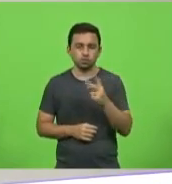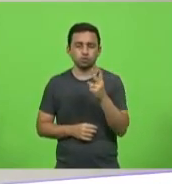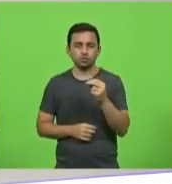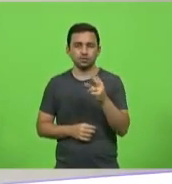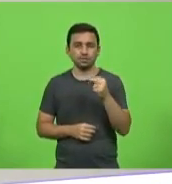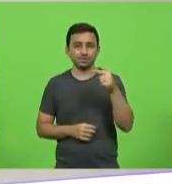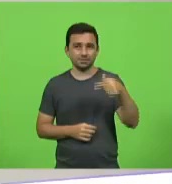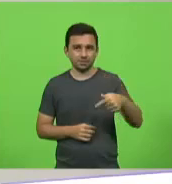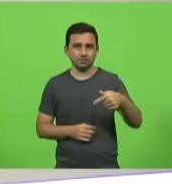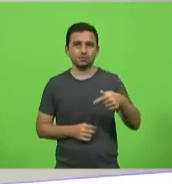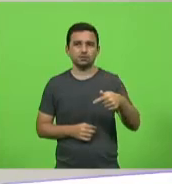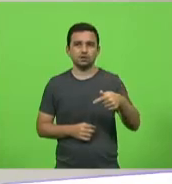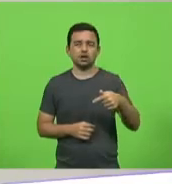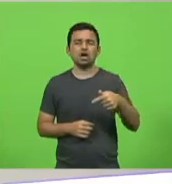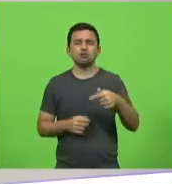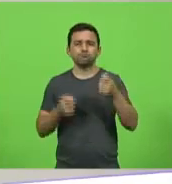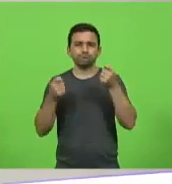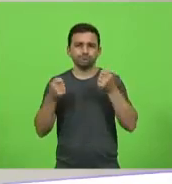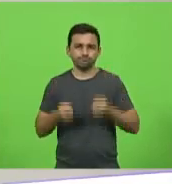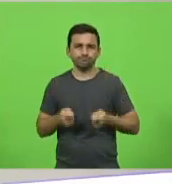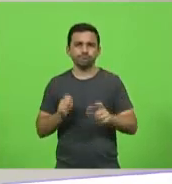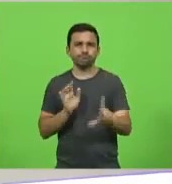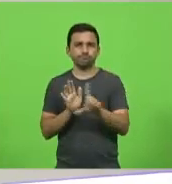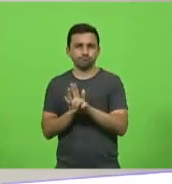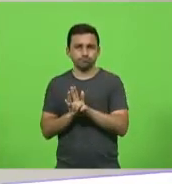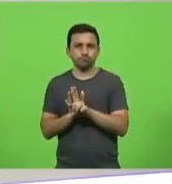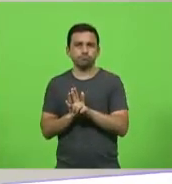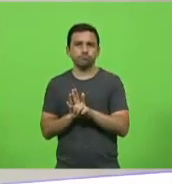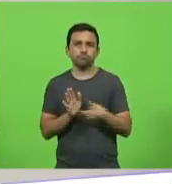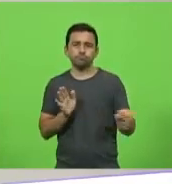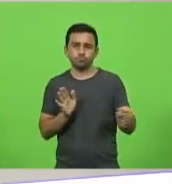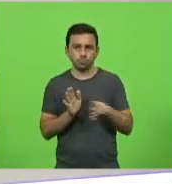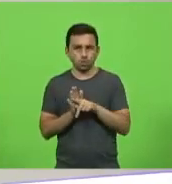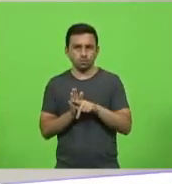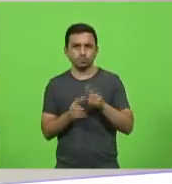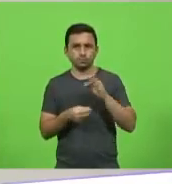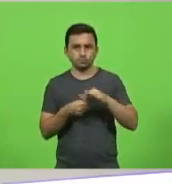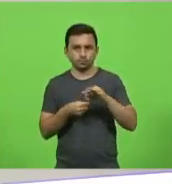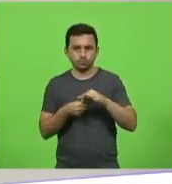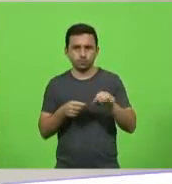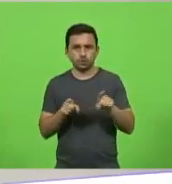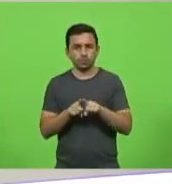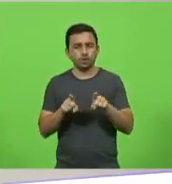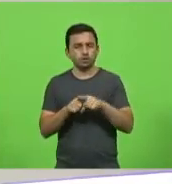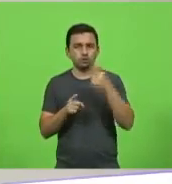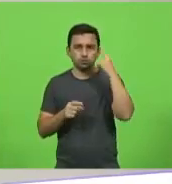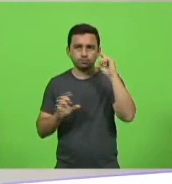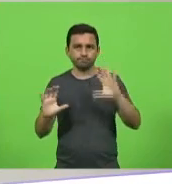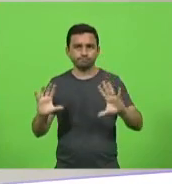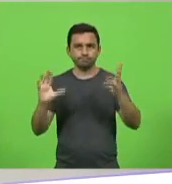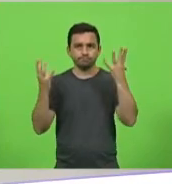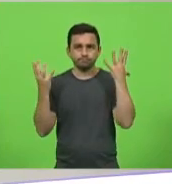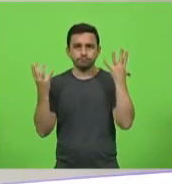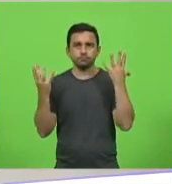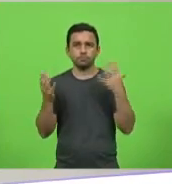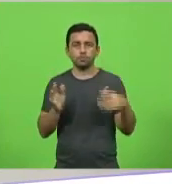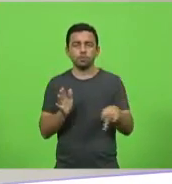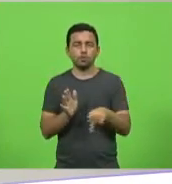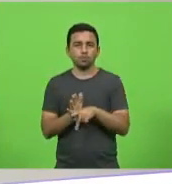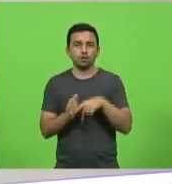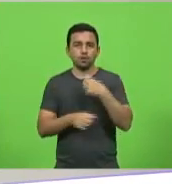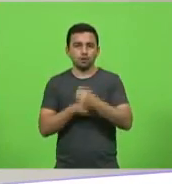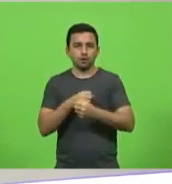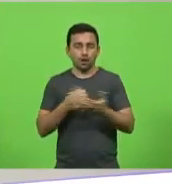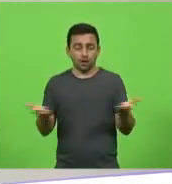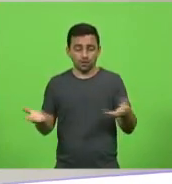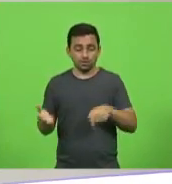que consolida as leis que dispõe sobre instituição e datas festividades alusivas no âmbito do Estado de Santa